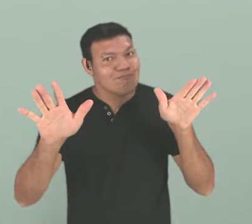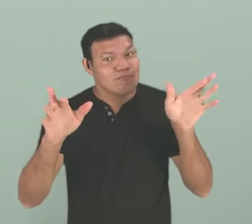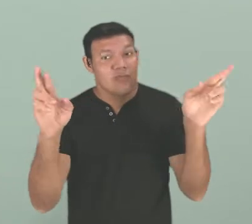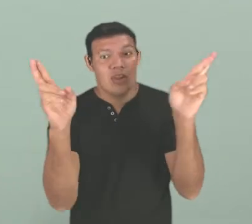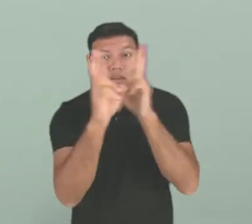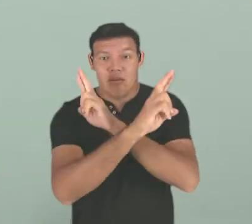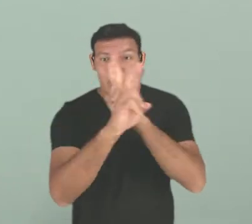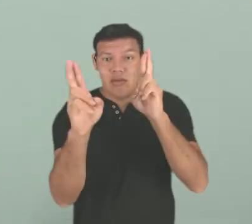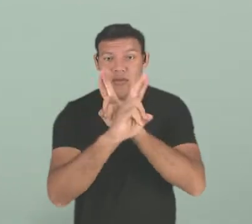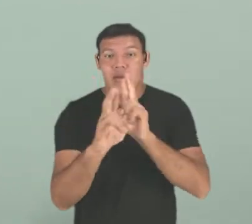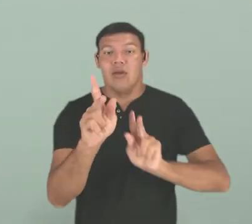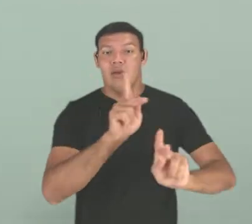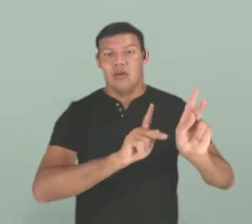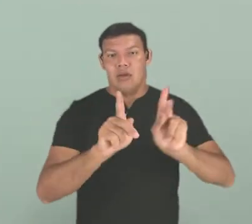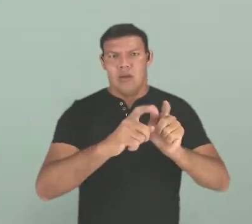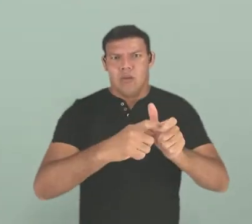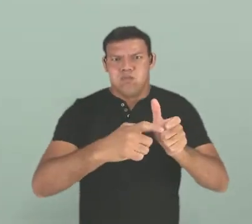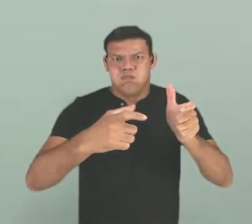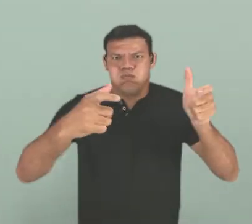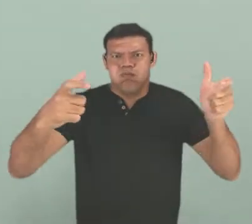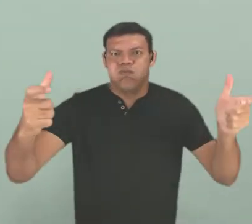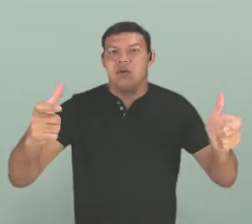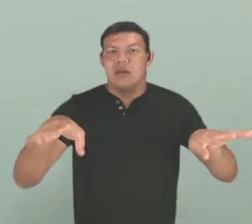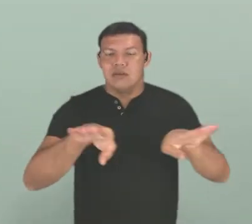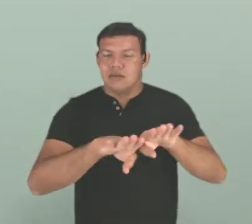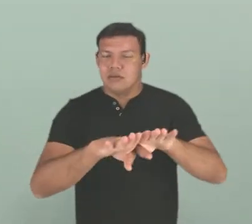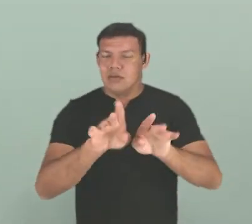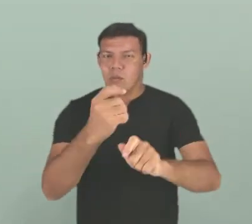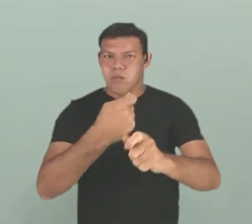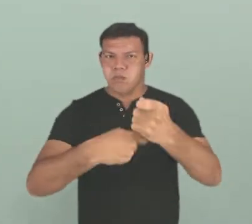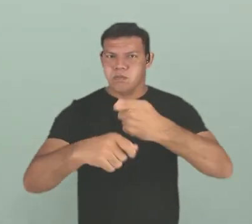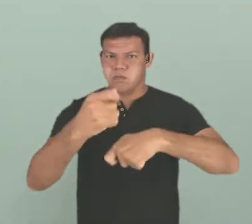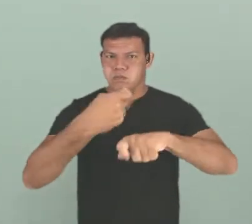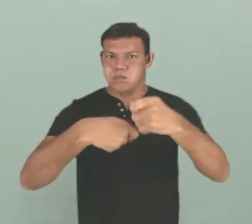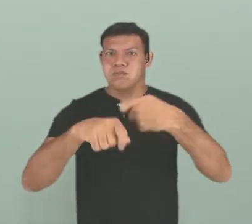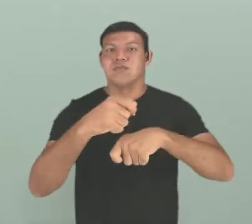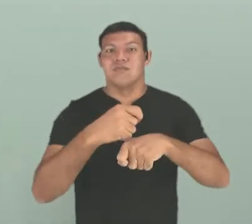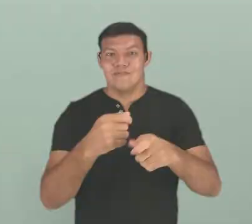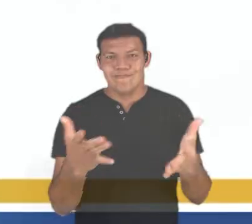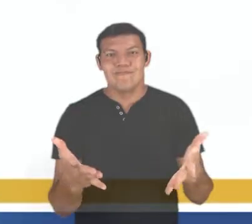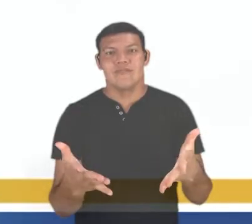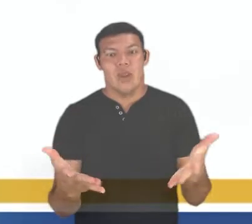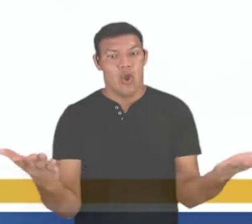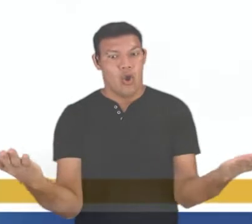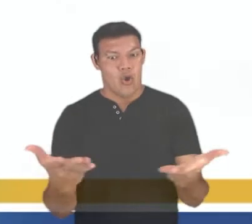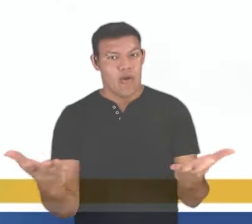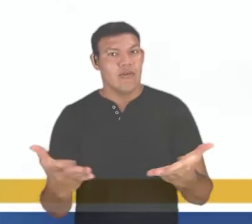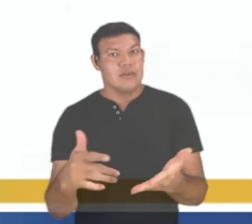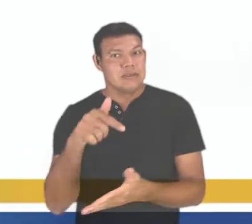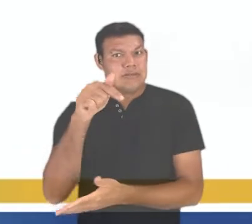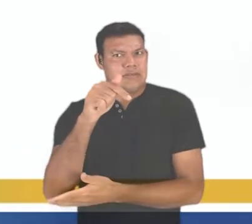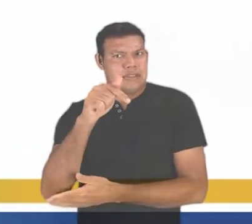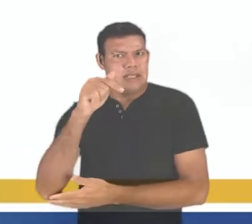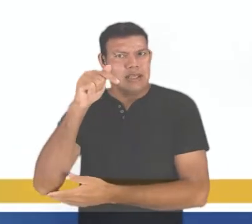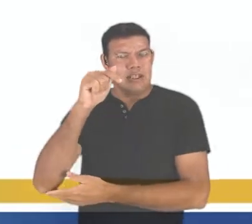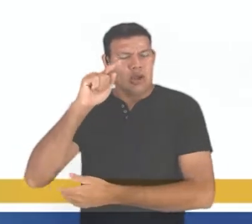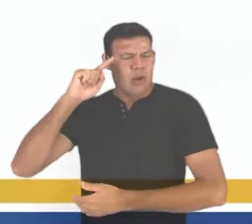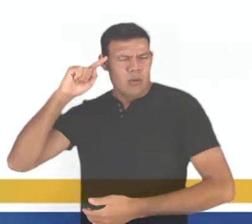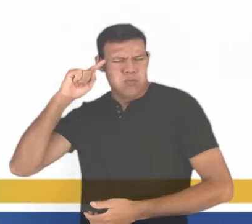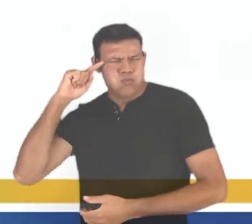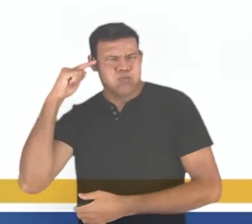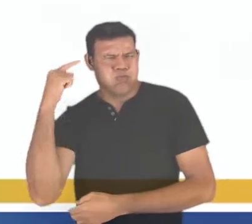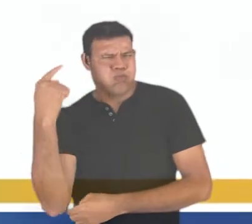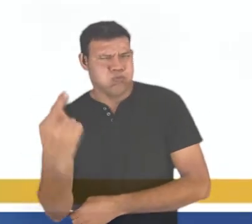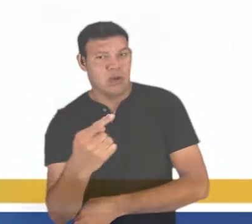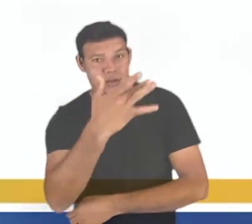entre crescimento populacional e economia. Hoje nós estamos chegando a 7 bilhões de pessoas, isso em 2001.